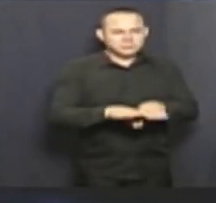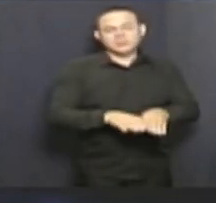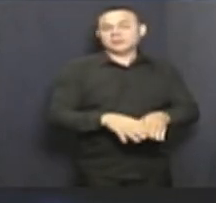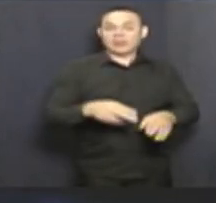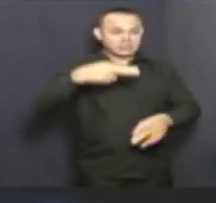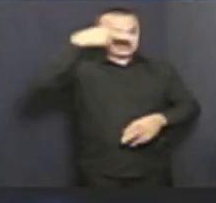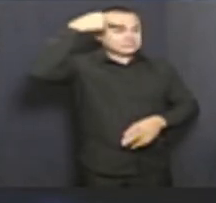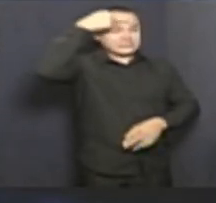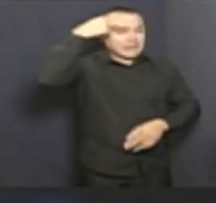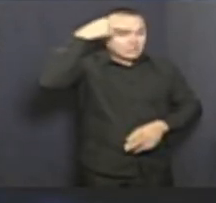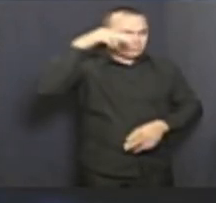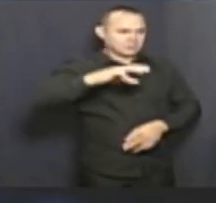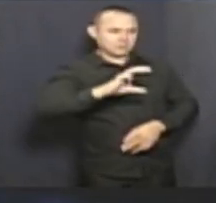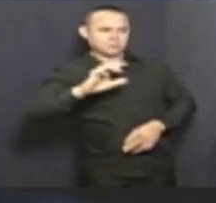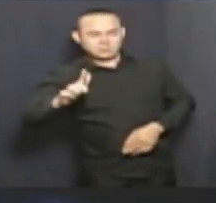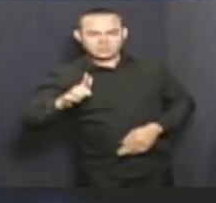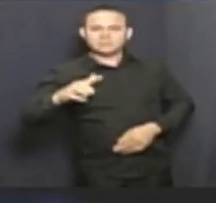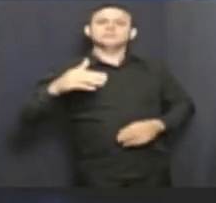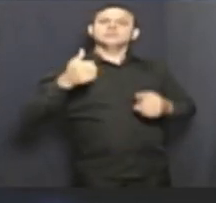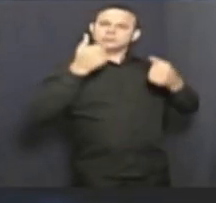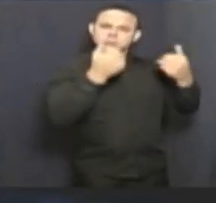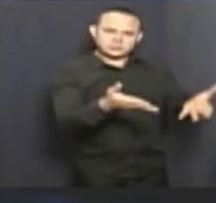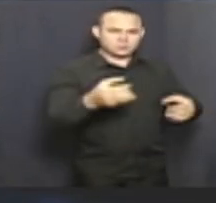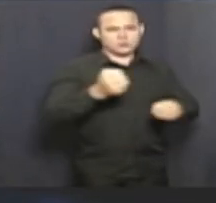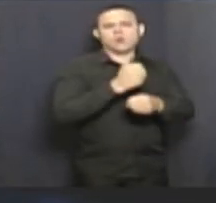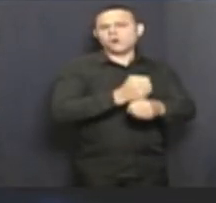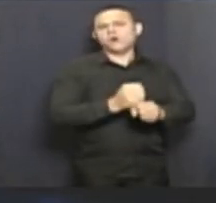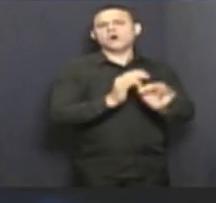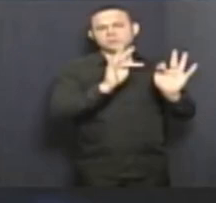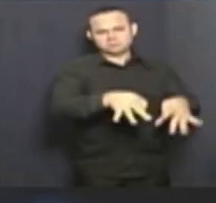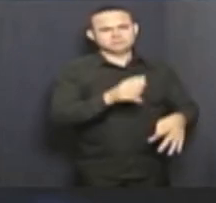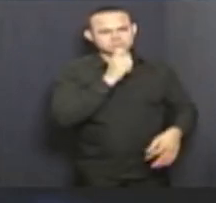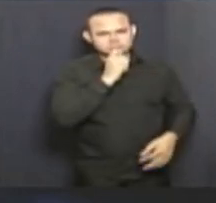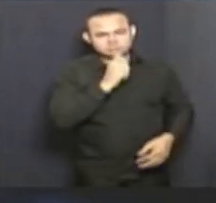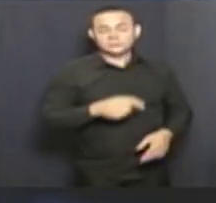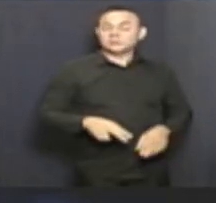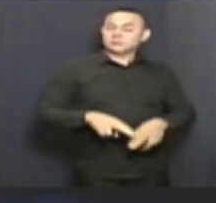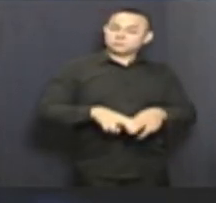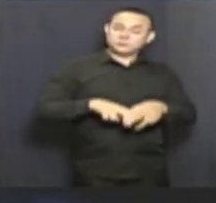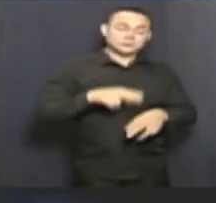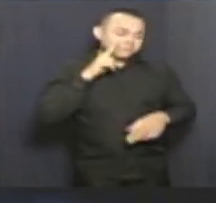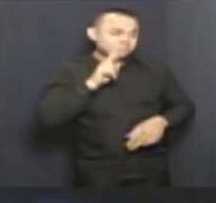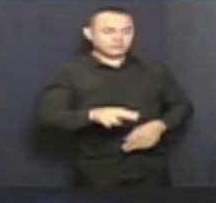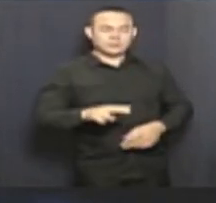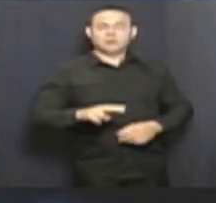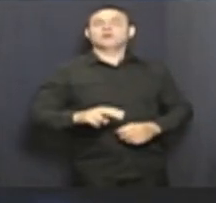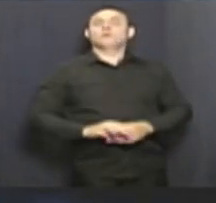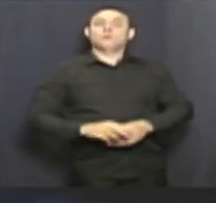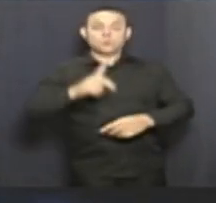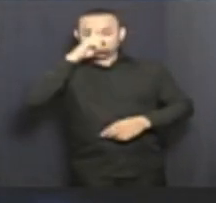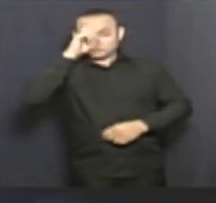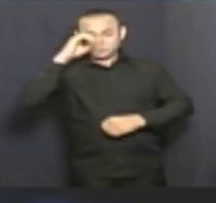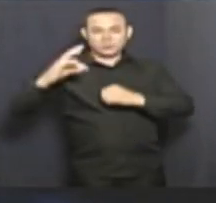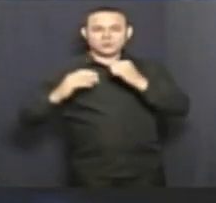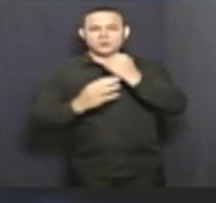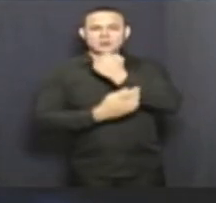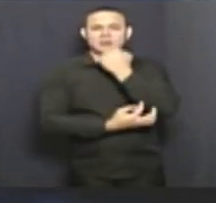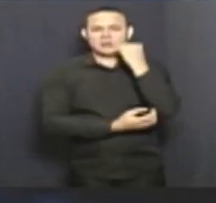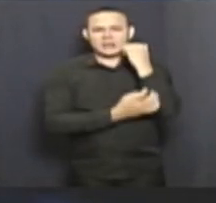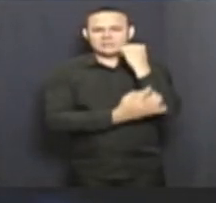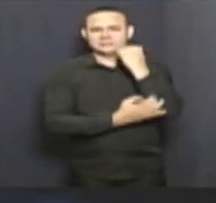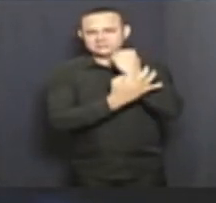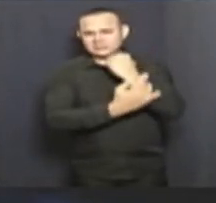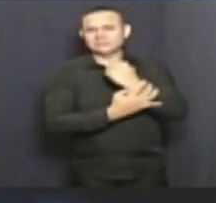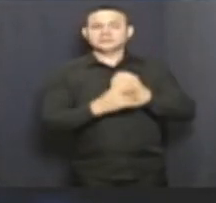trauma depois de 21 anos uma obra inacabada o hospital do câncer se você acompanhar você vai lá você vai ver hoje o aparelho